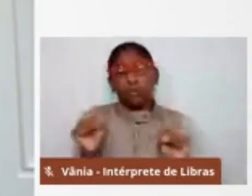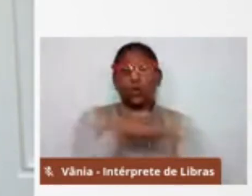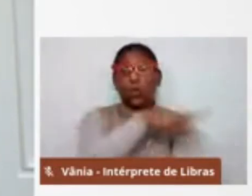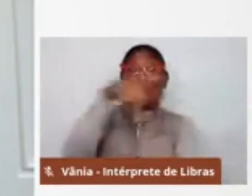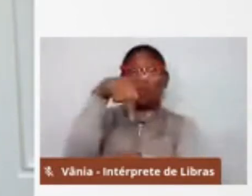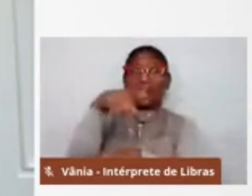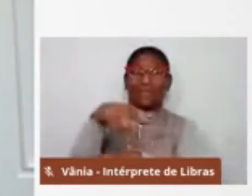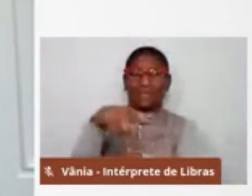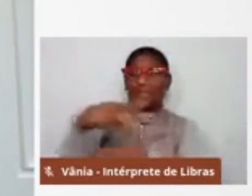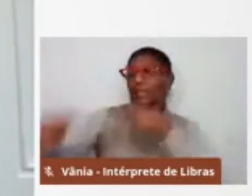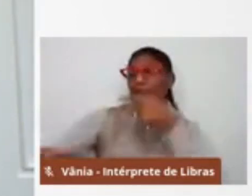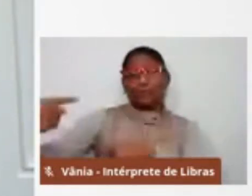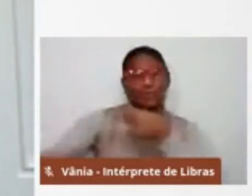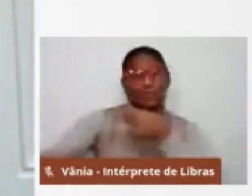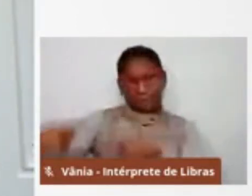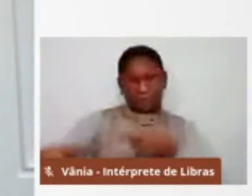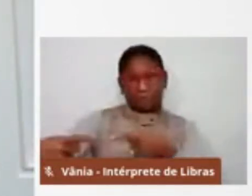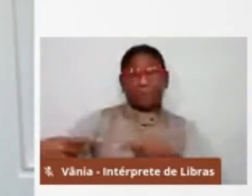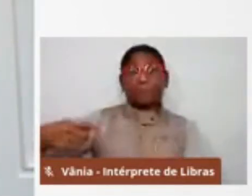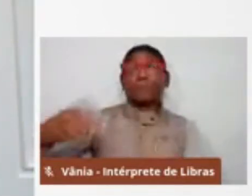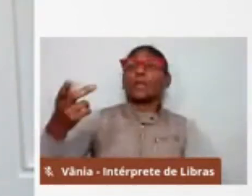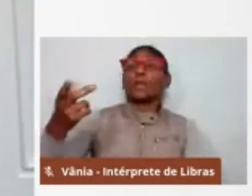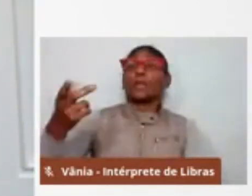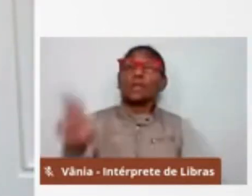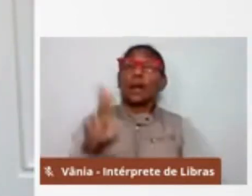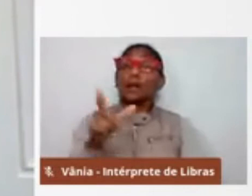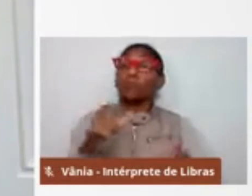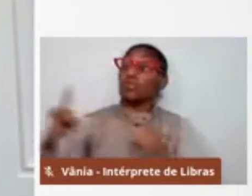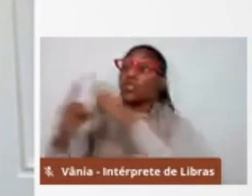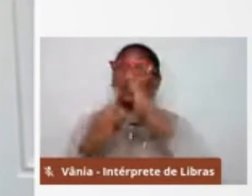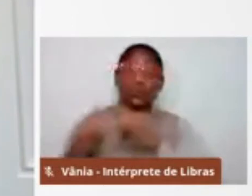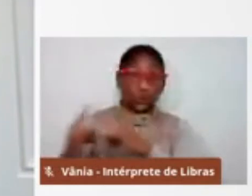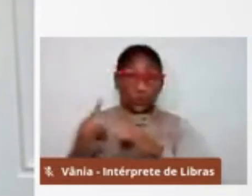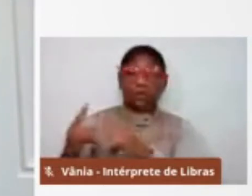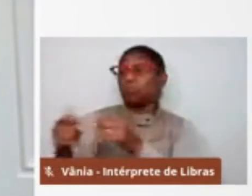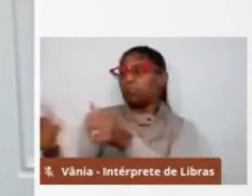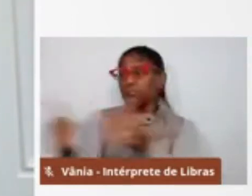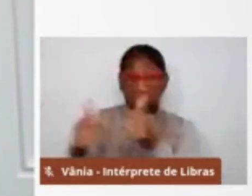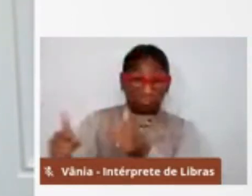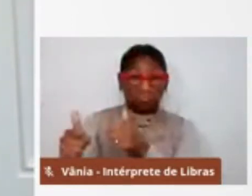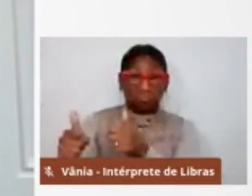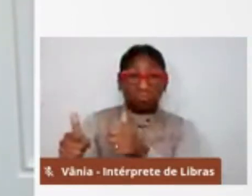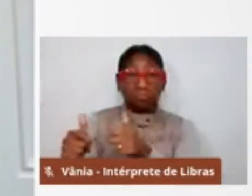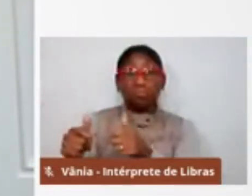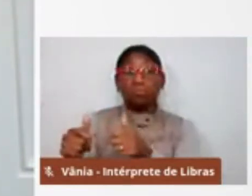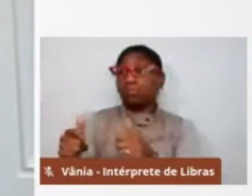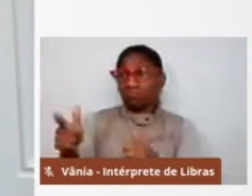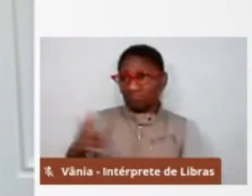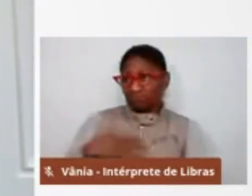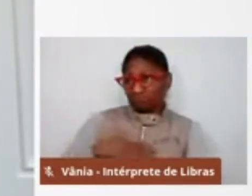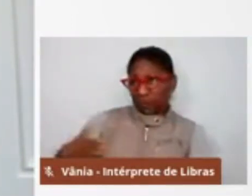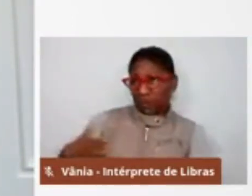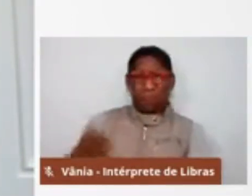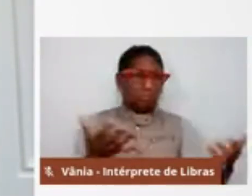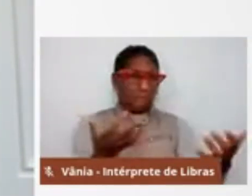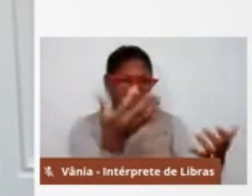é exatamente isso. Utilizar as instituições devidas para que alguma insatisfação e